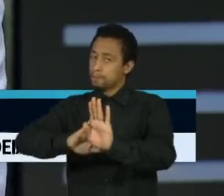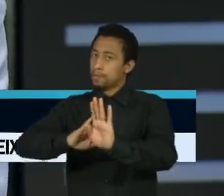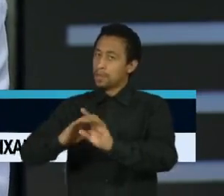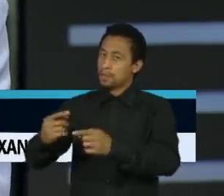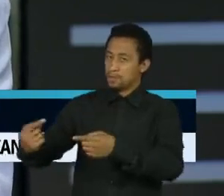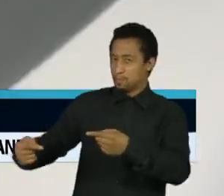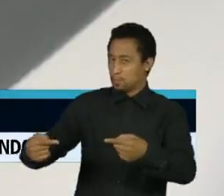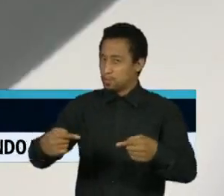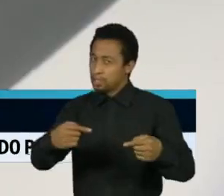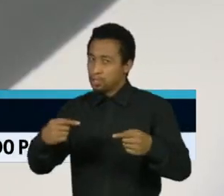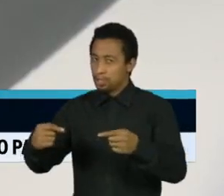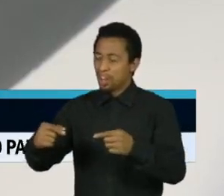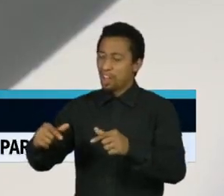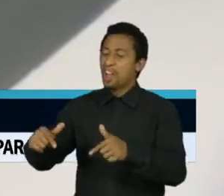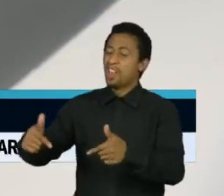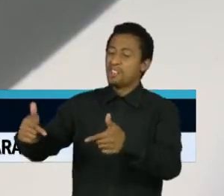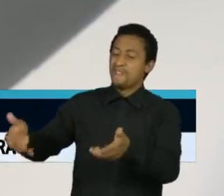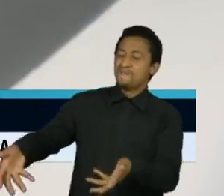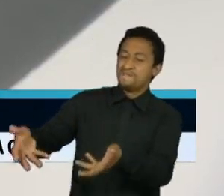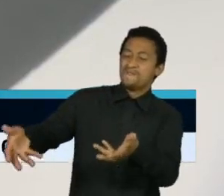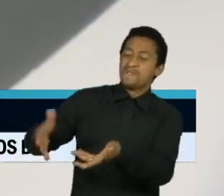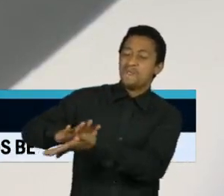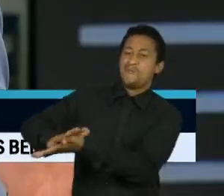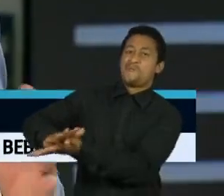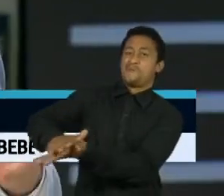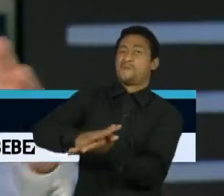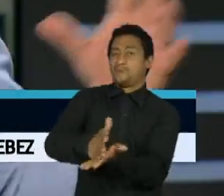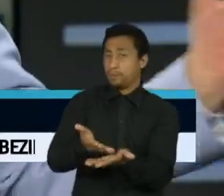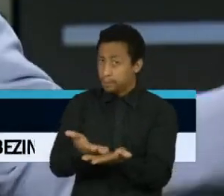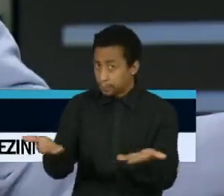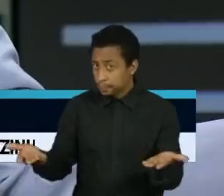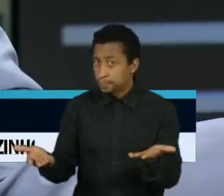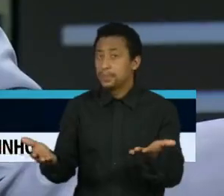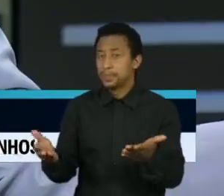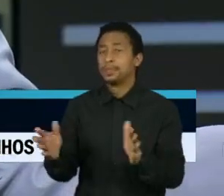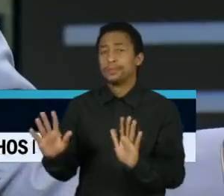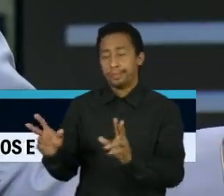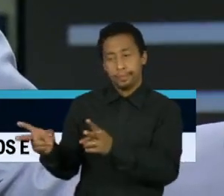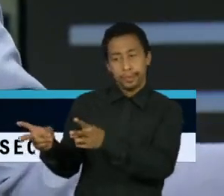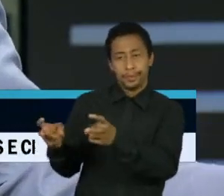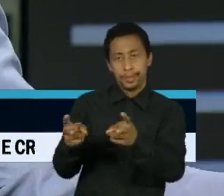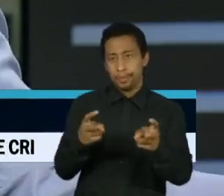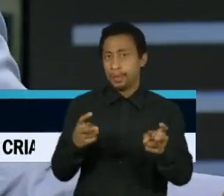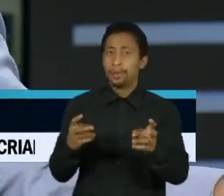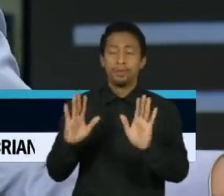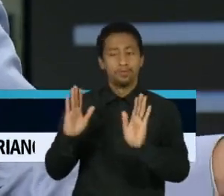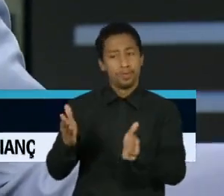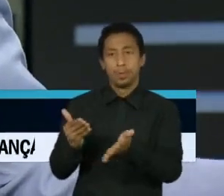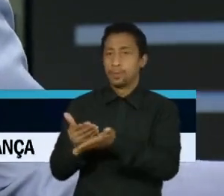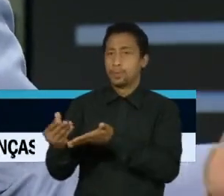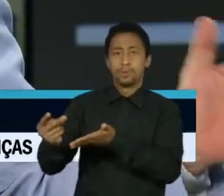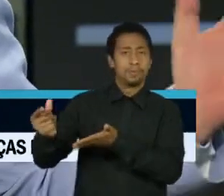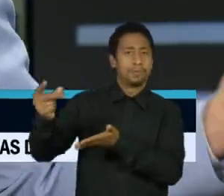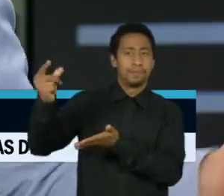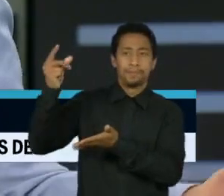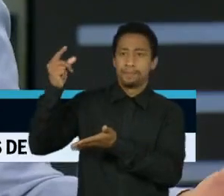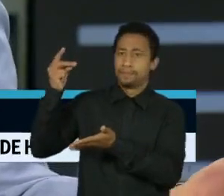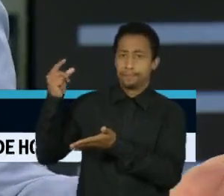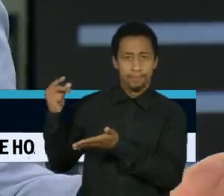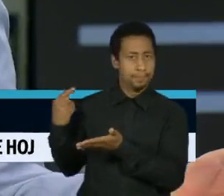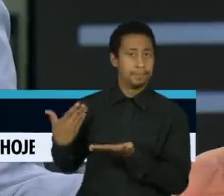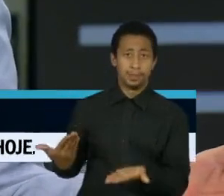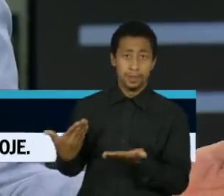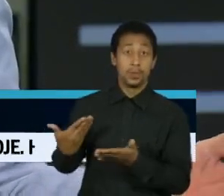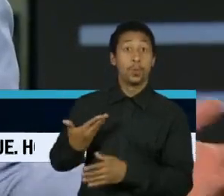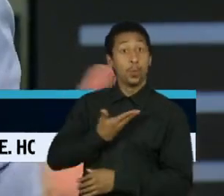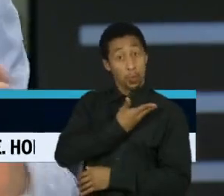de extermínio. O que a gente está vendo agora é o resultado de um filme que começou faz tempo. Começou lá no início